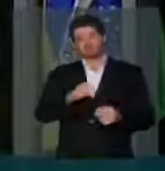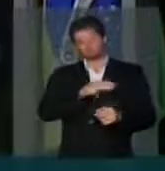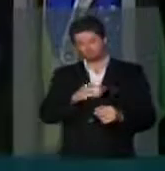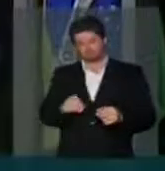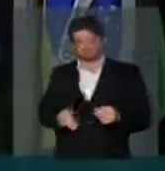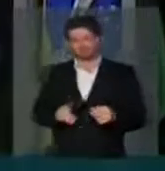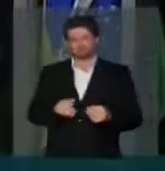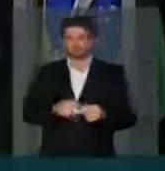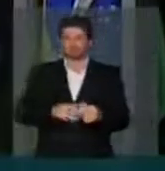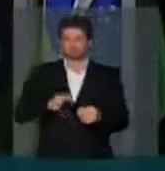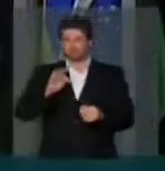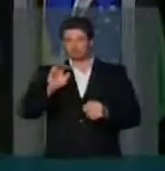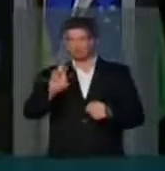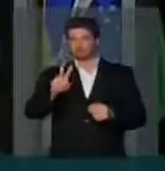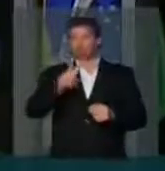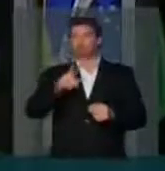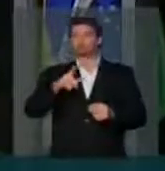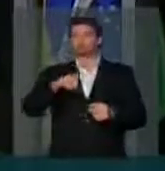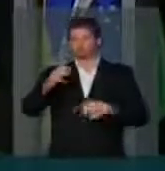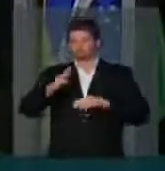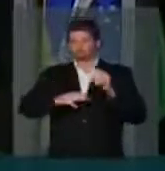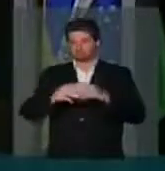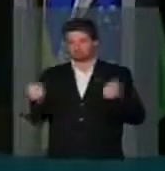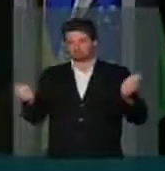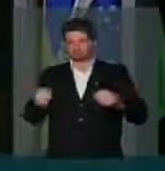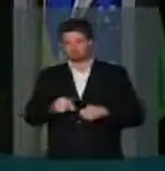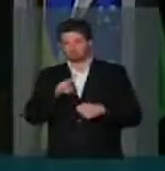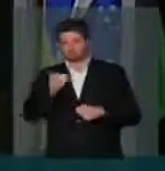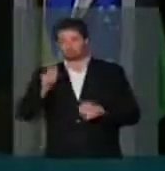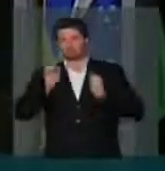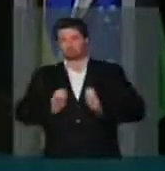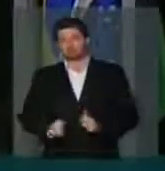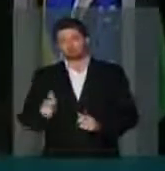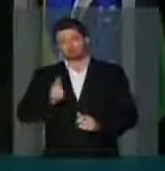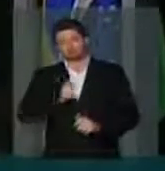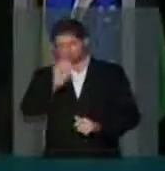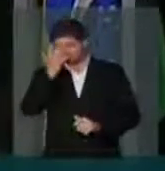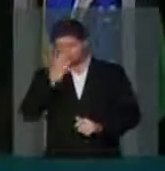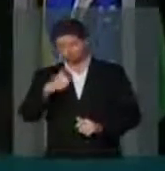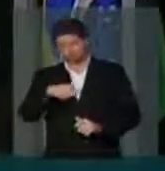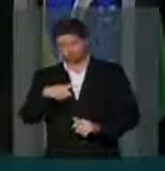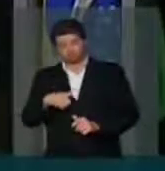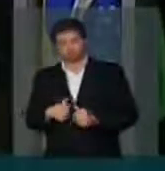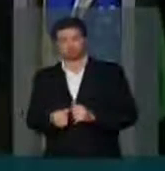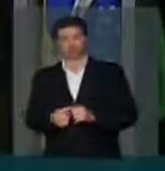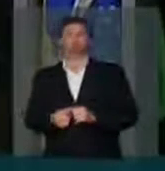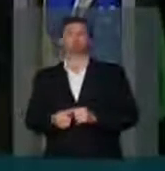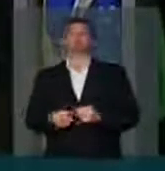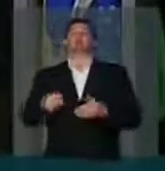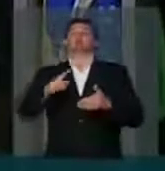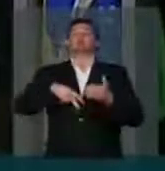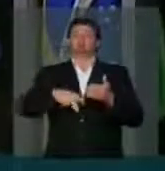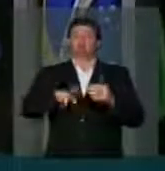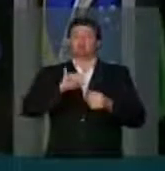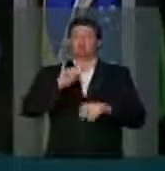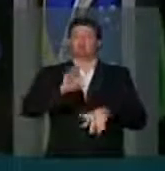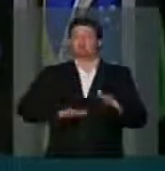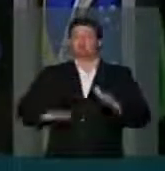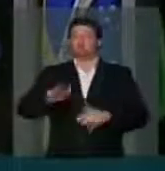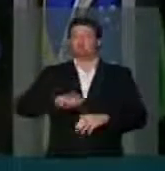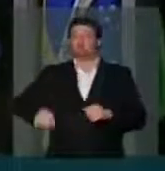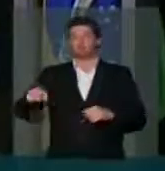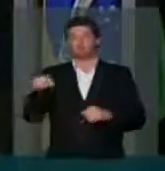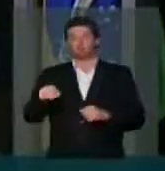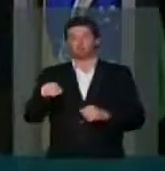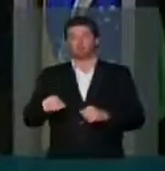ministros do Tribunal de Contas da União, eles são capacitados, são éticos, são sérios e analisarão com muito cuidado